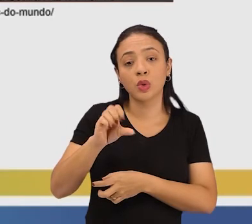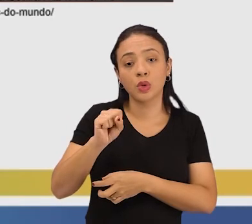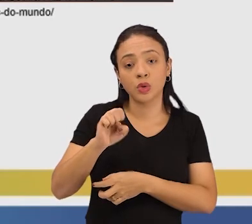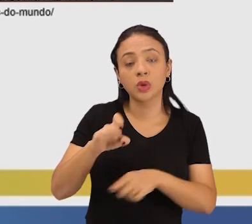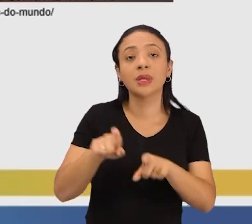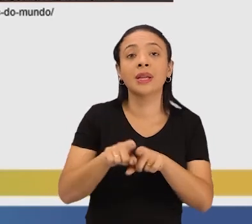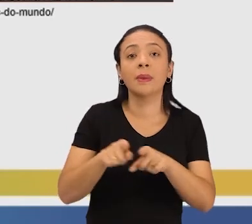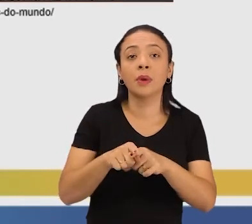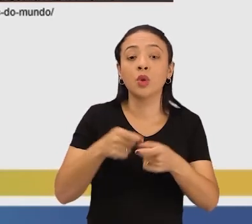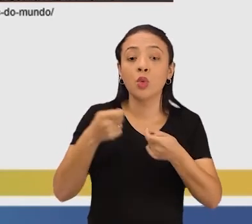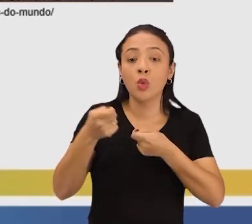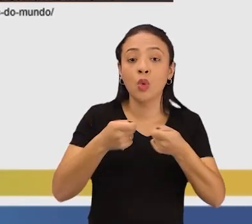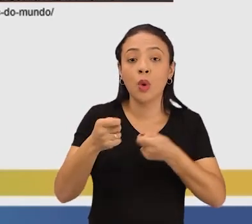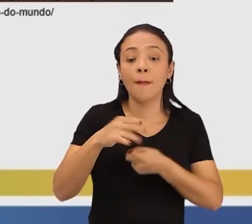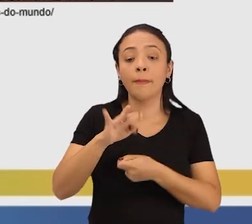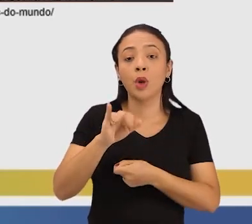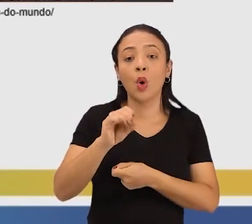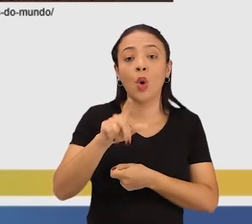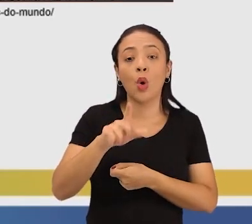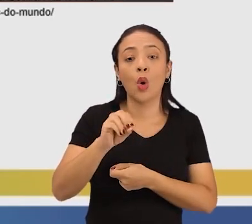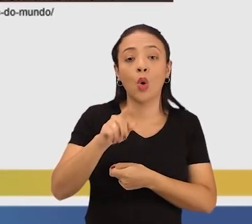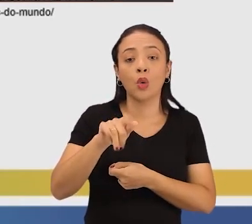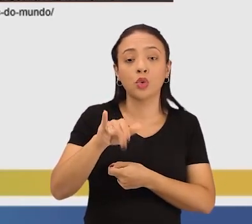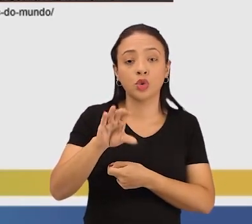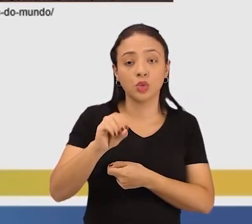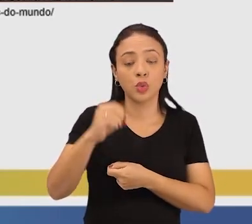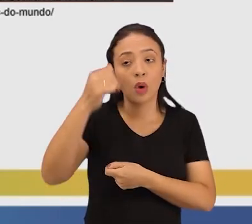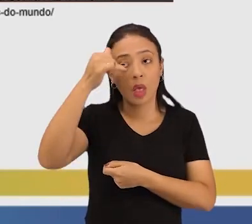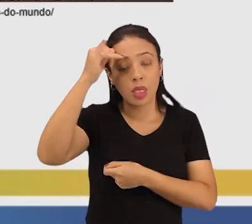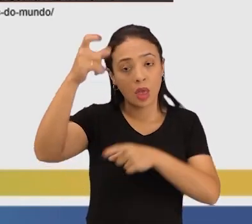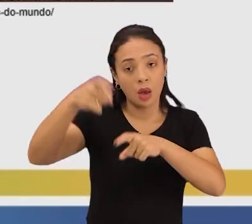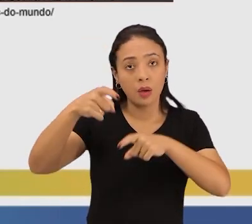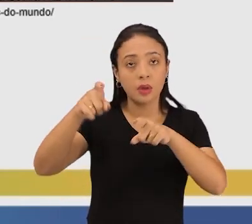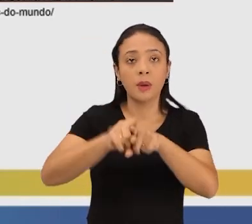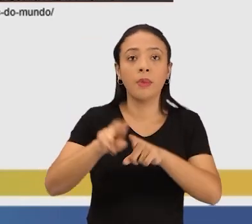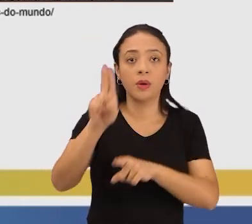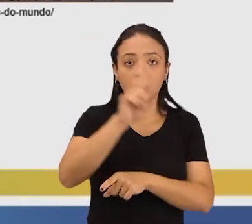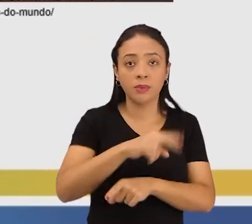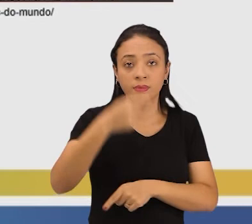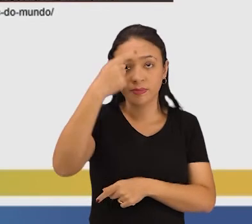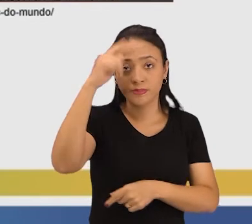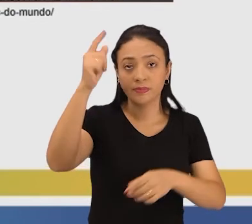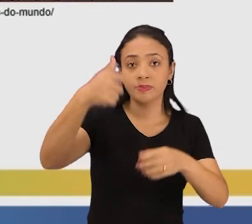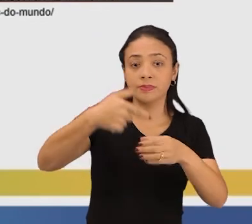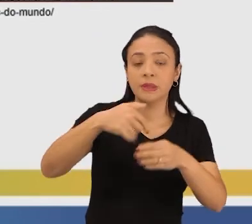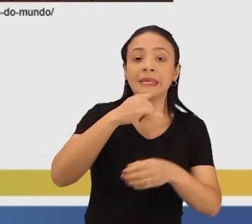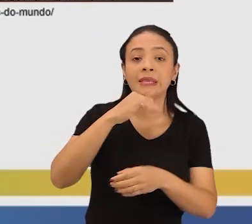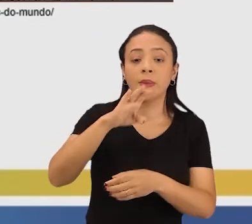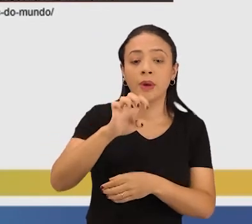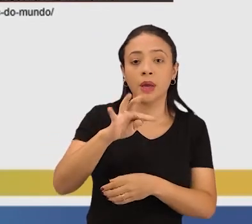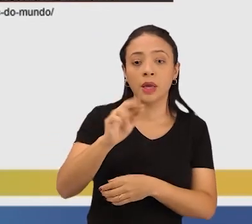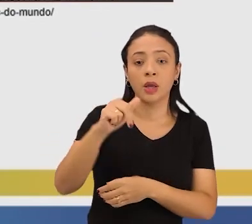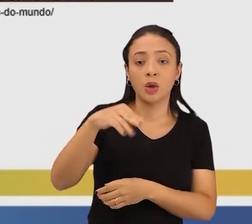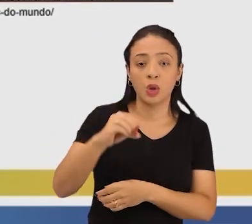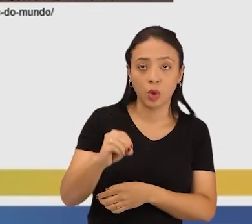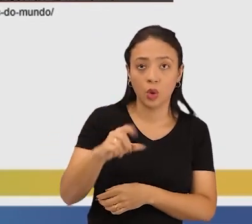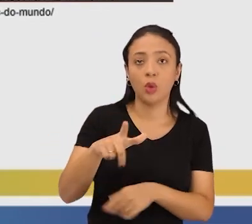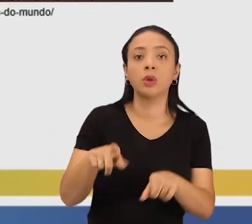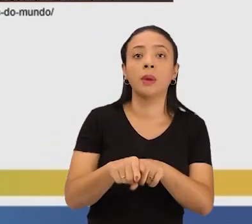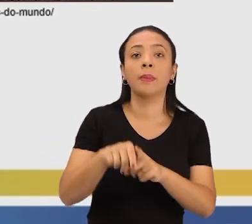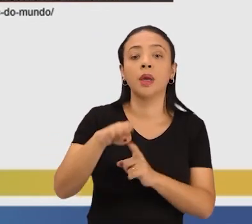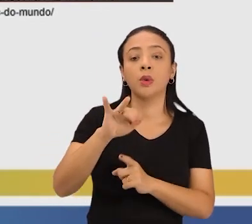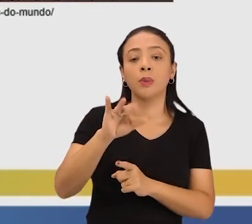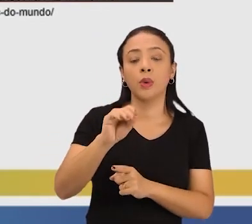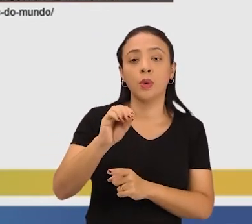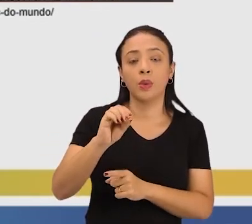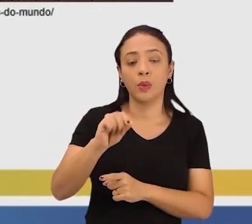biológico, né, na agricultura, é utilizada também para a fabricação de combustíveis, como o caso do etanol e do biogás, e além